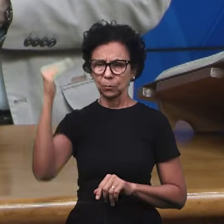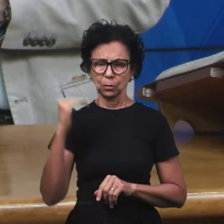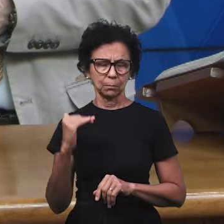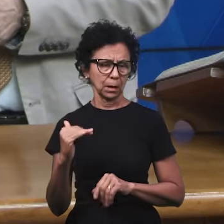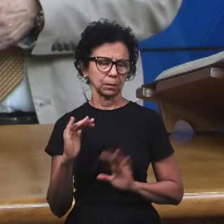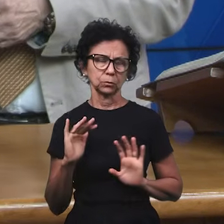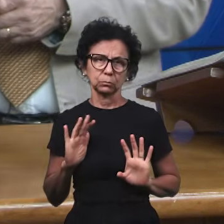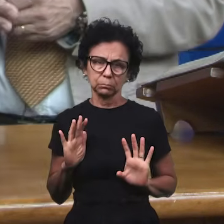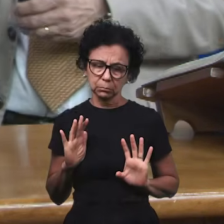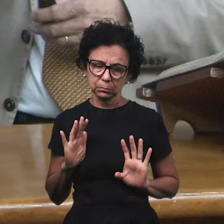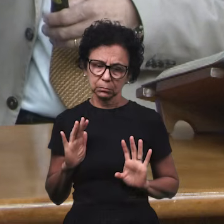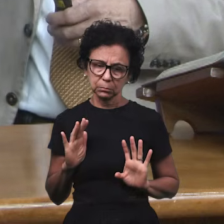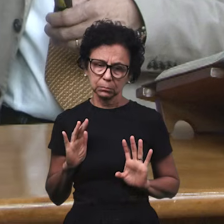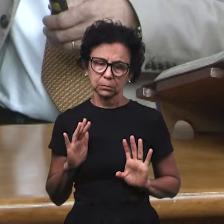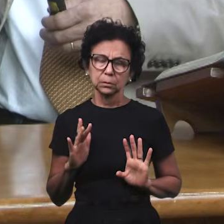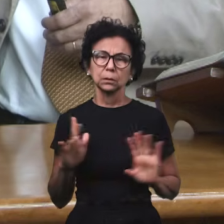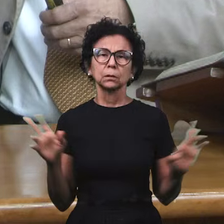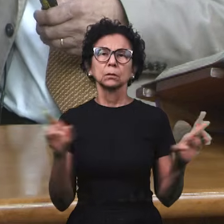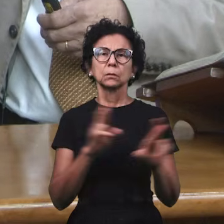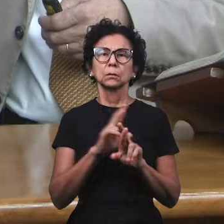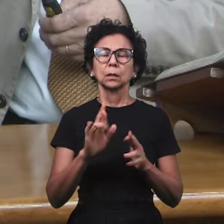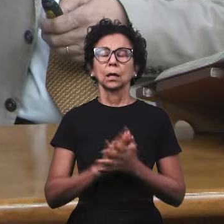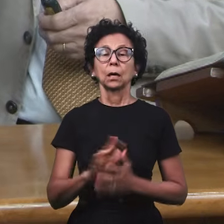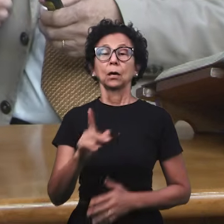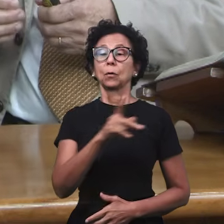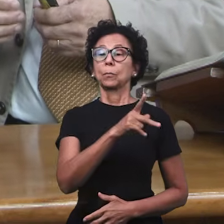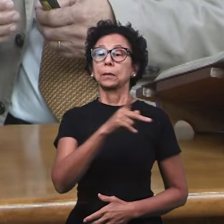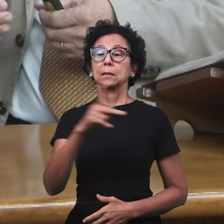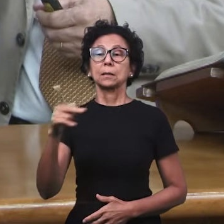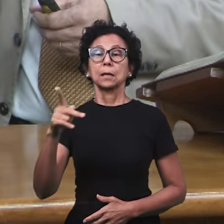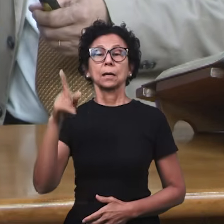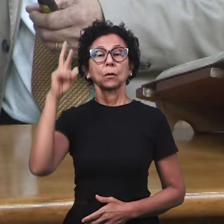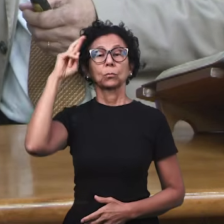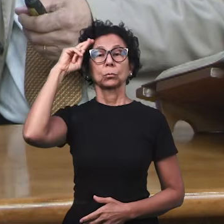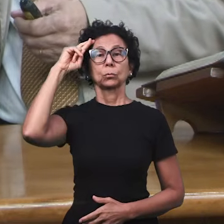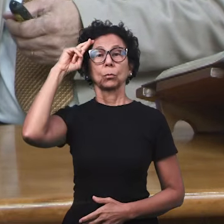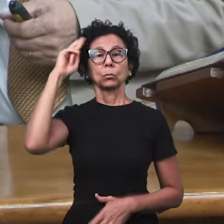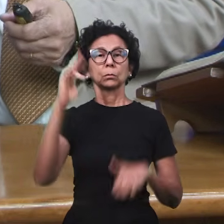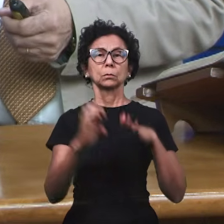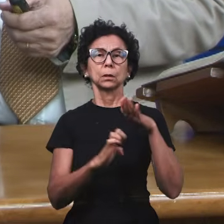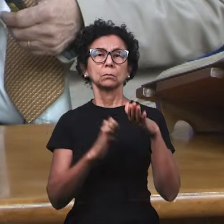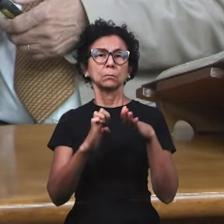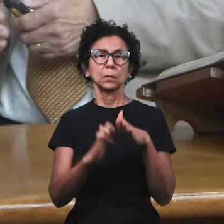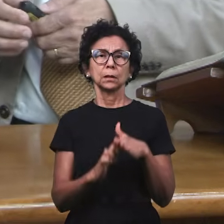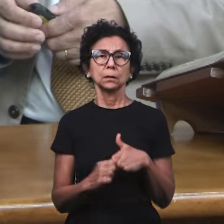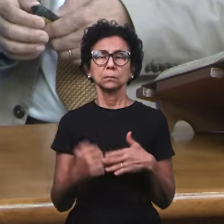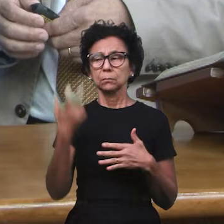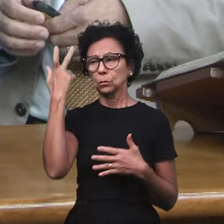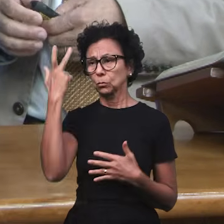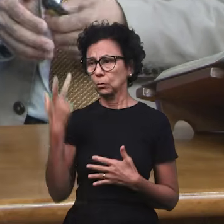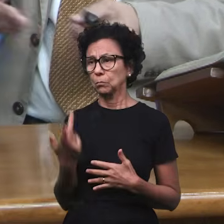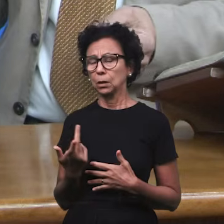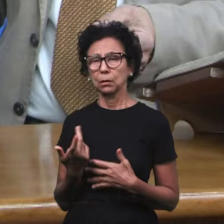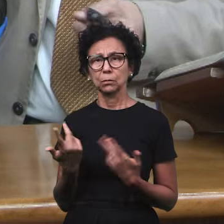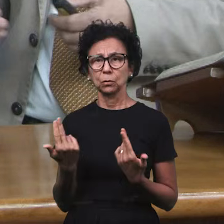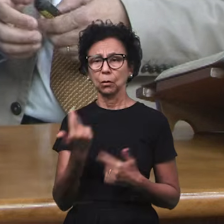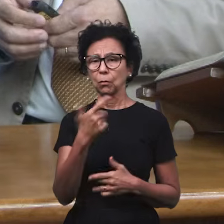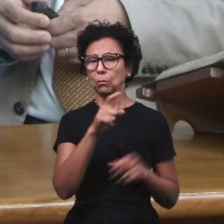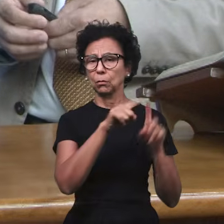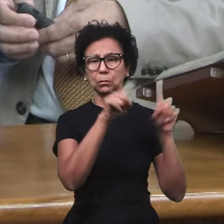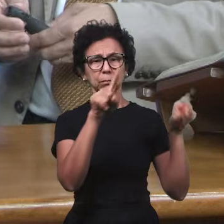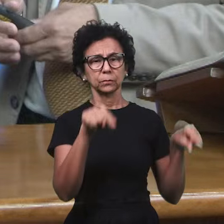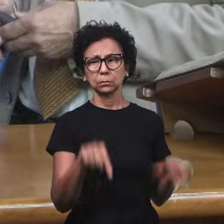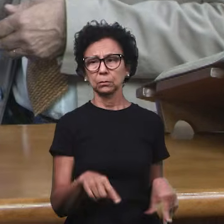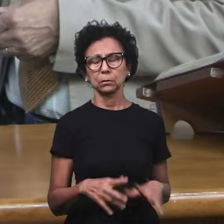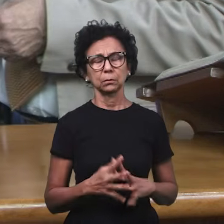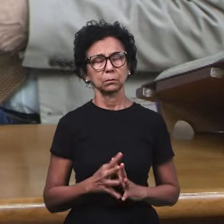fundamental. Nós vamos tratar, né, o presidente, o dono da empresa, como qualquer outro funcionário que esteja ali ao nosso